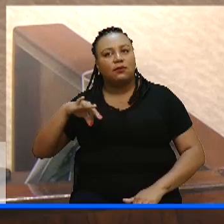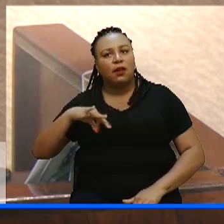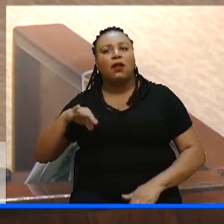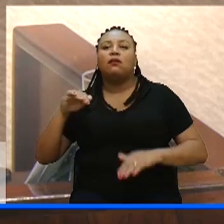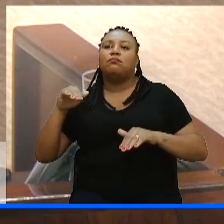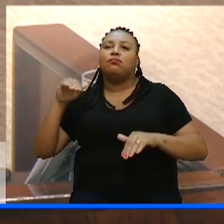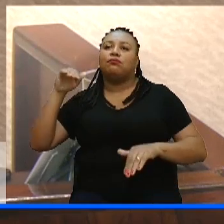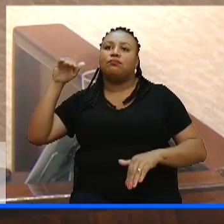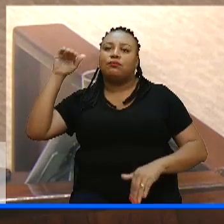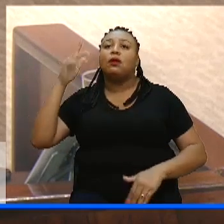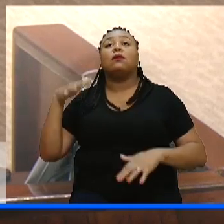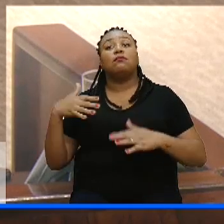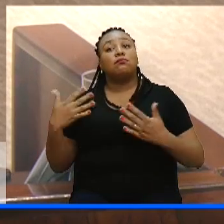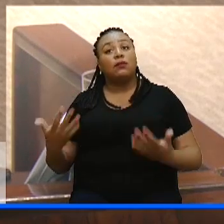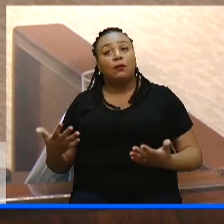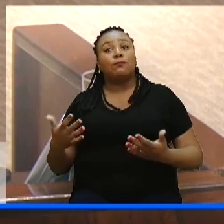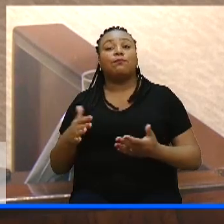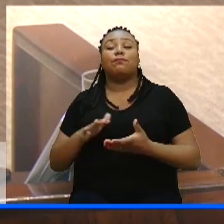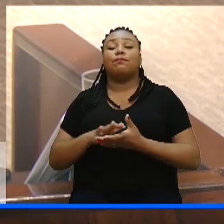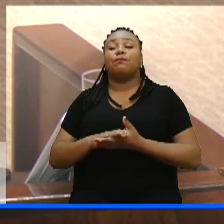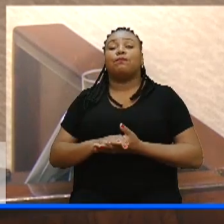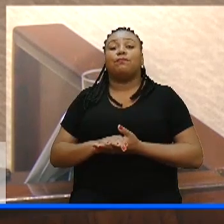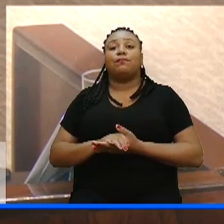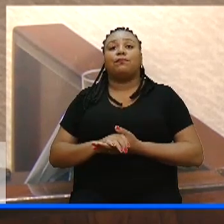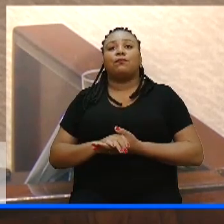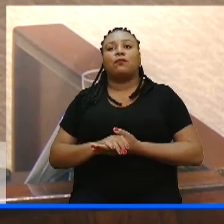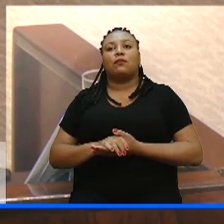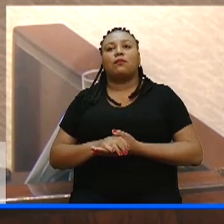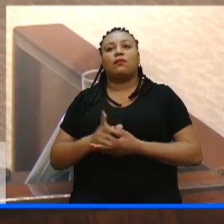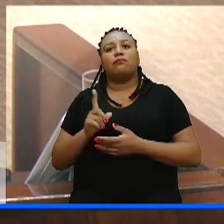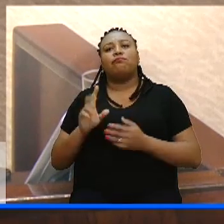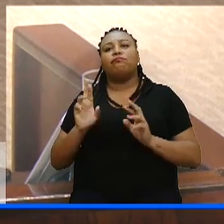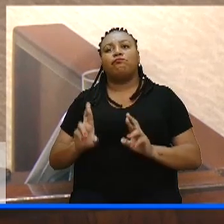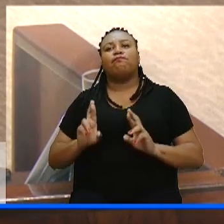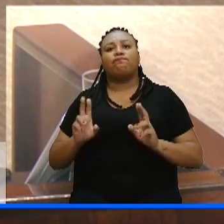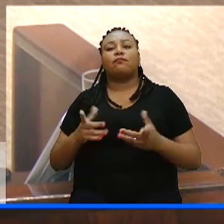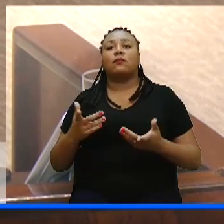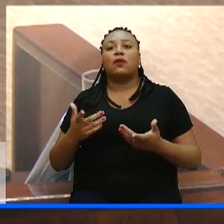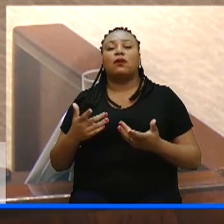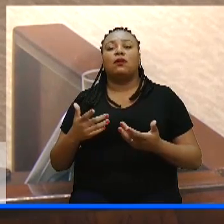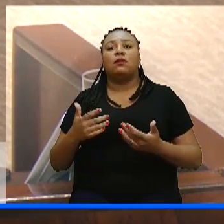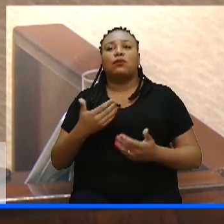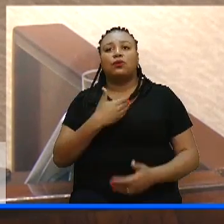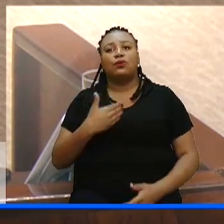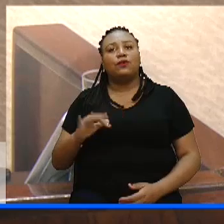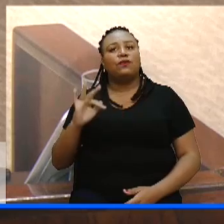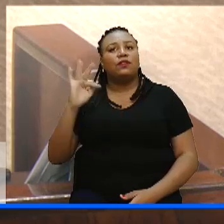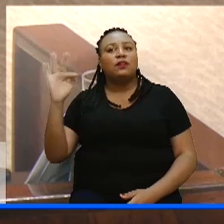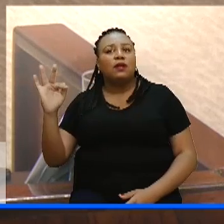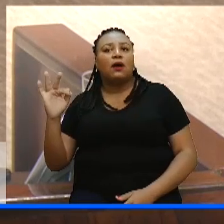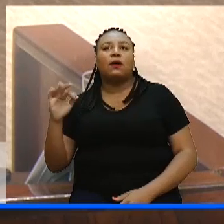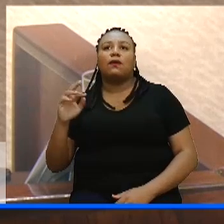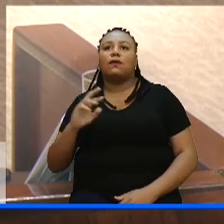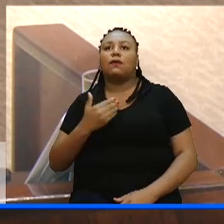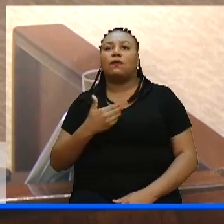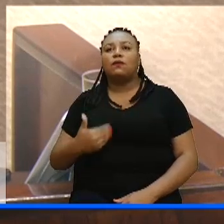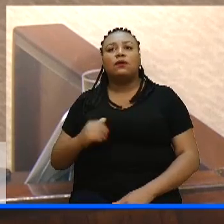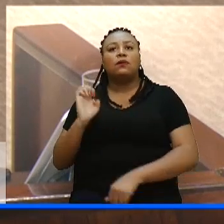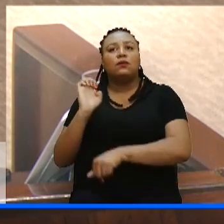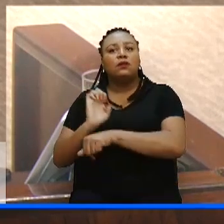aumenta então seria de se esperar que o governo federal governo estadual e